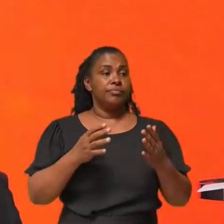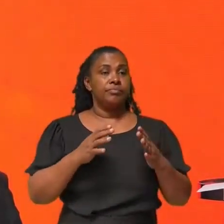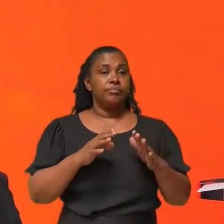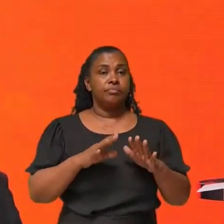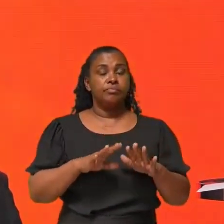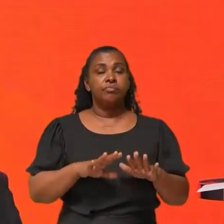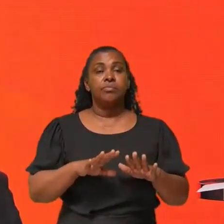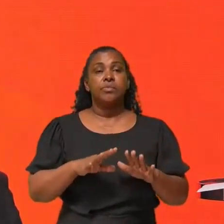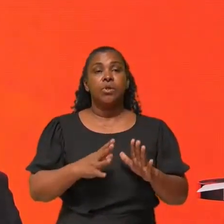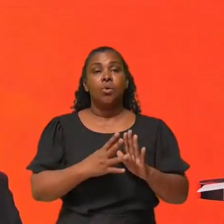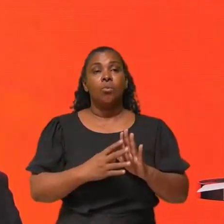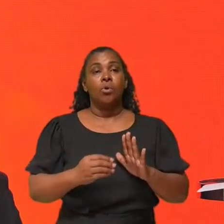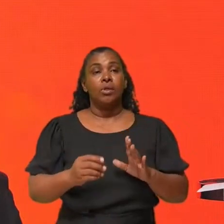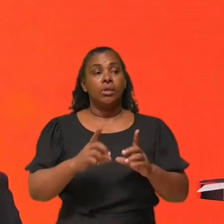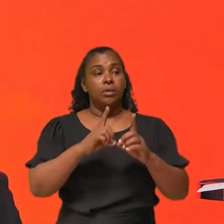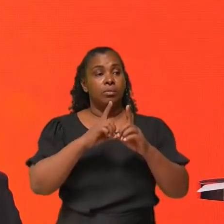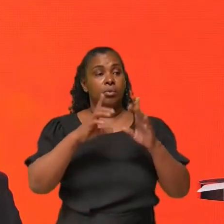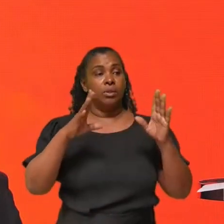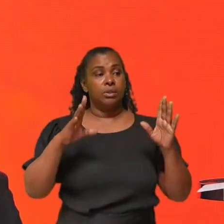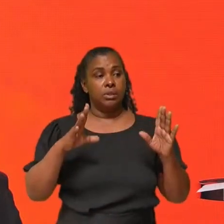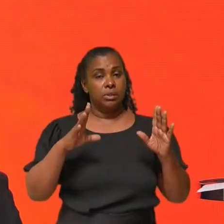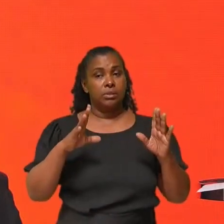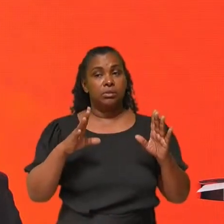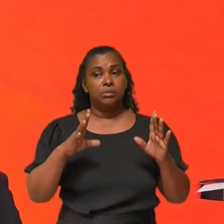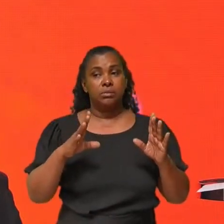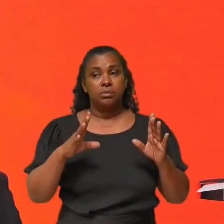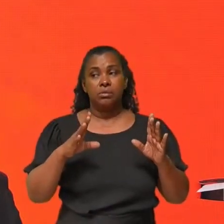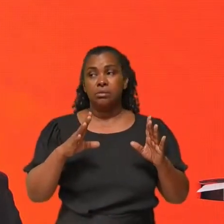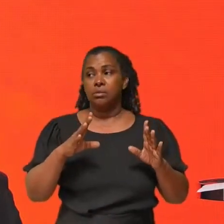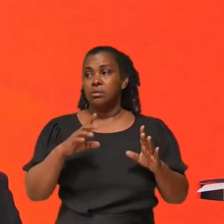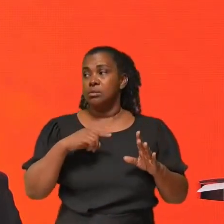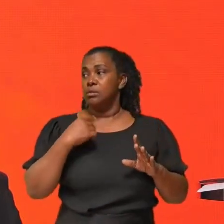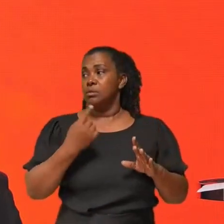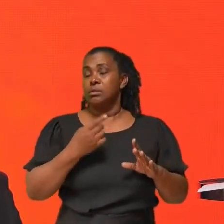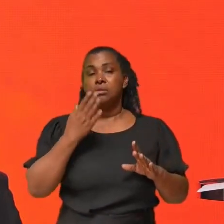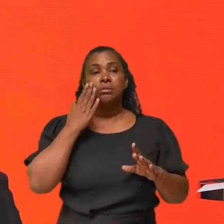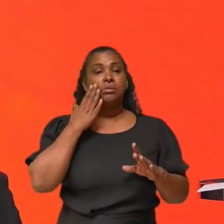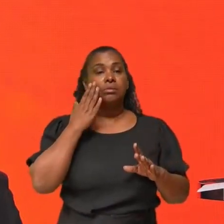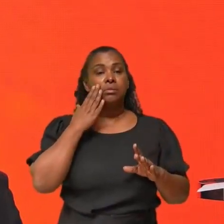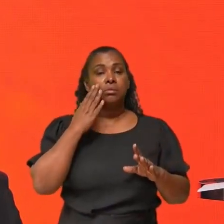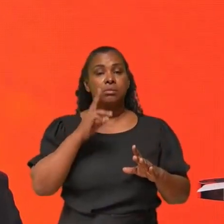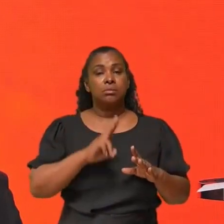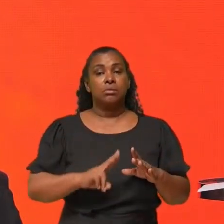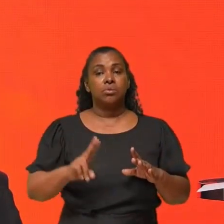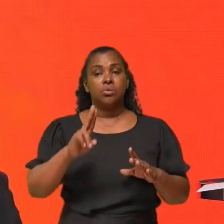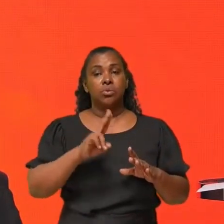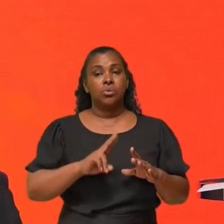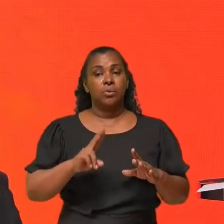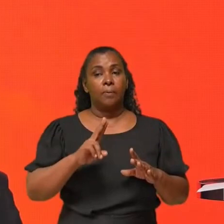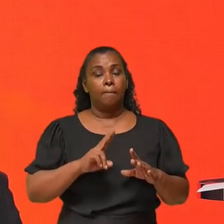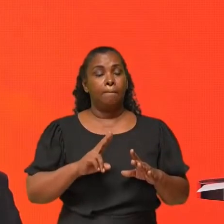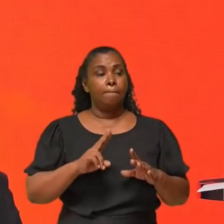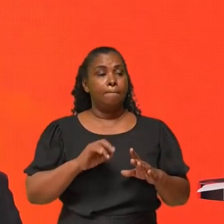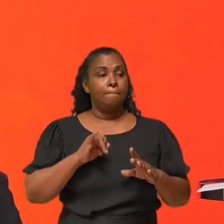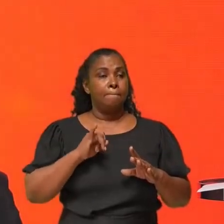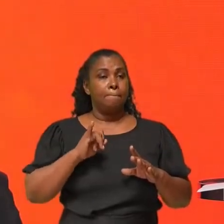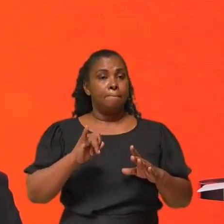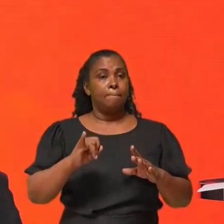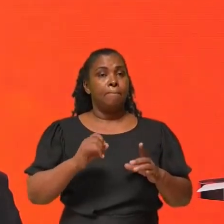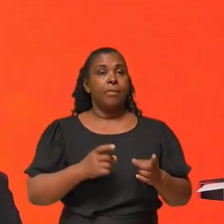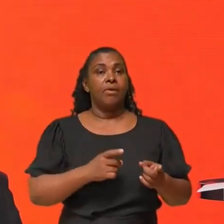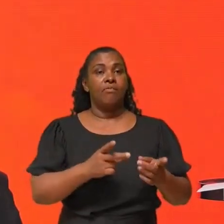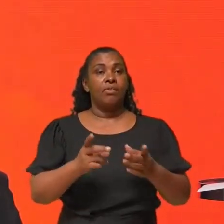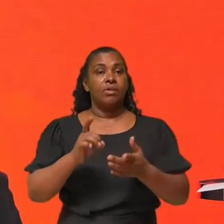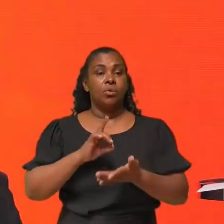link com uma frase que a Nath usou antes, né, de que eles vendem o ódio e nós devemos vender a esperança. Claro